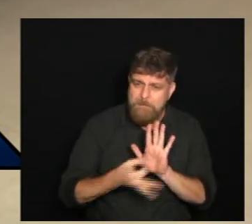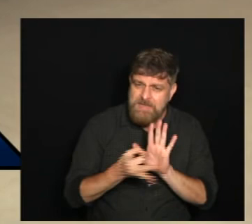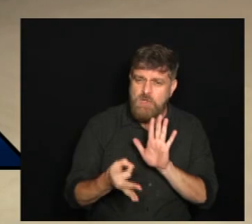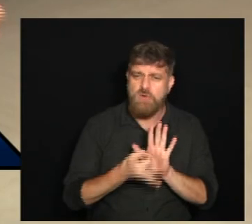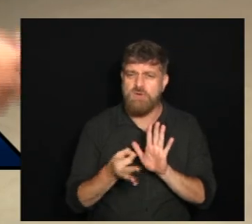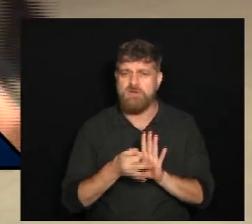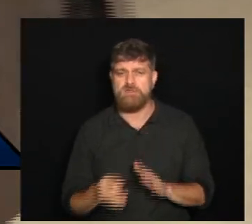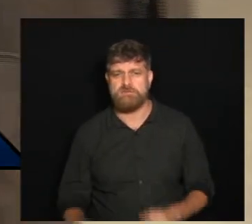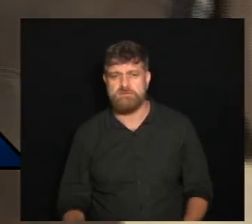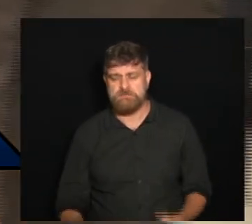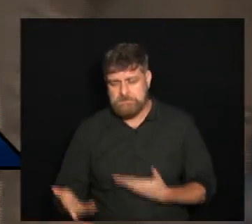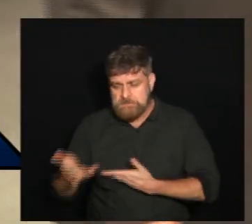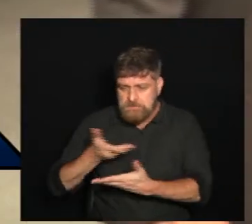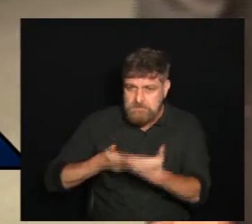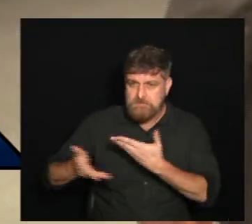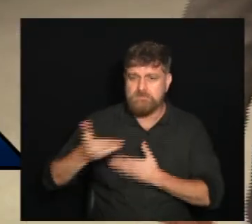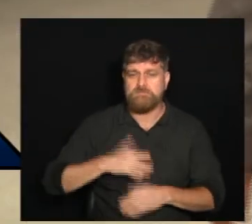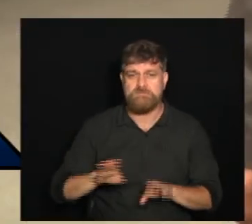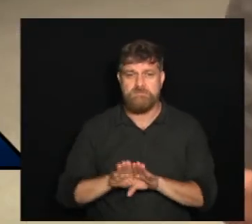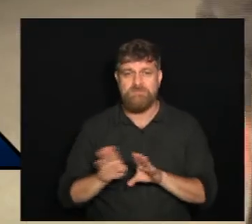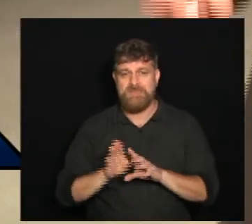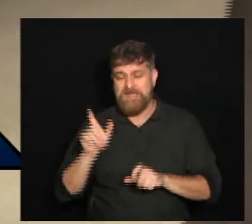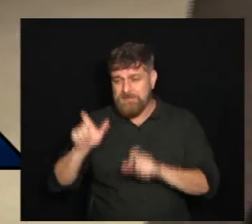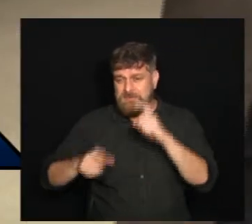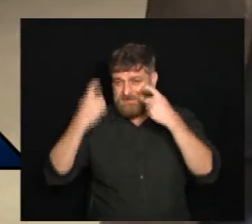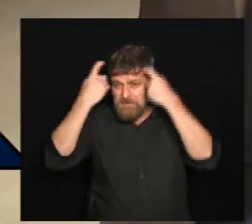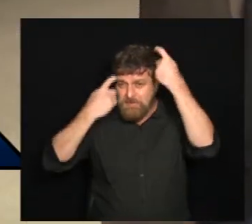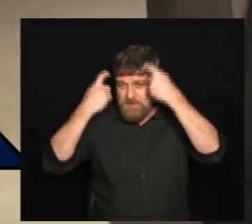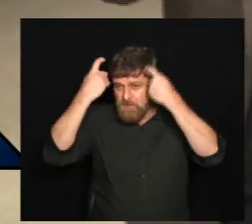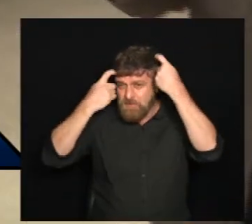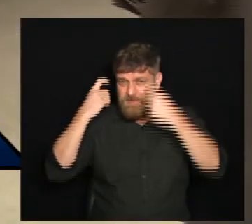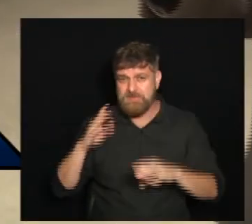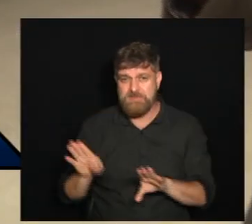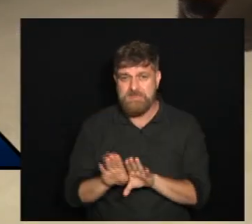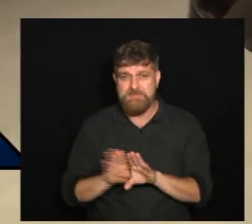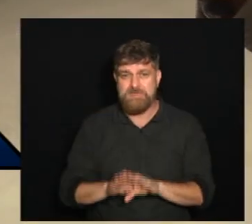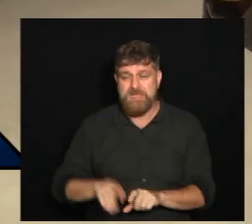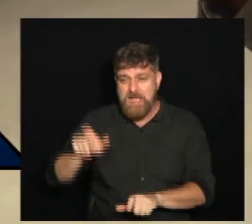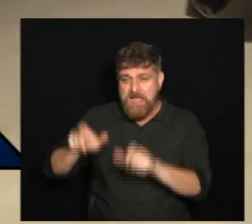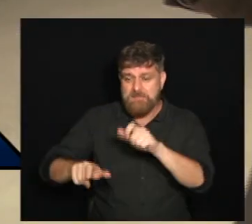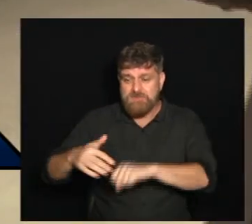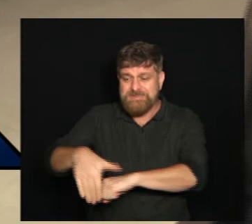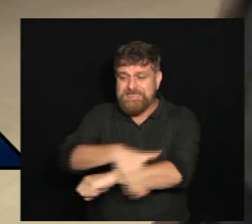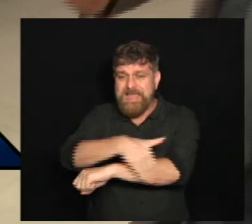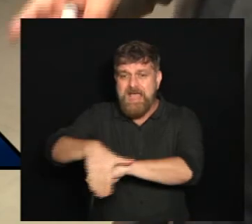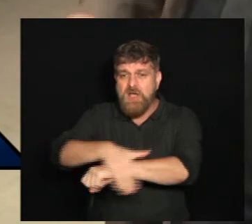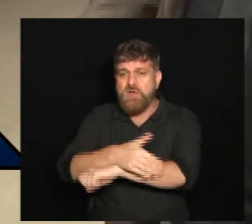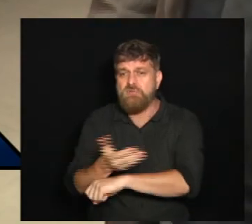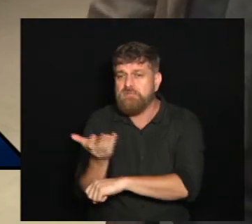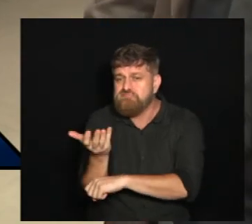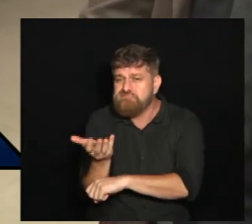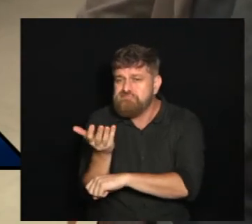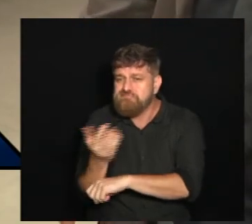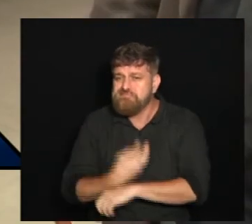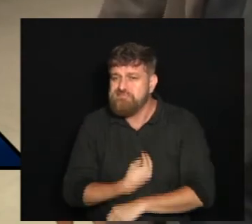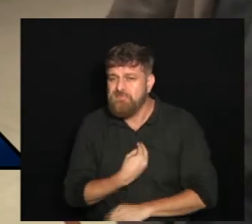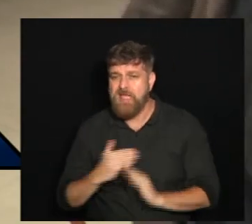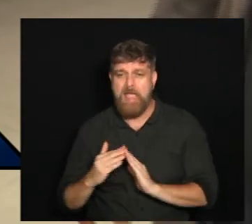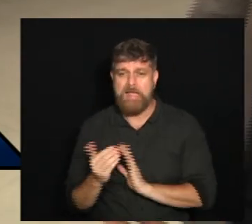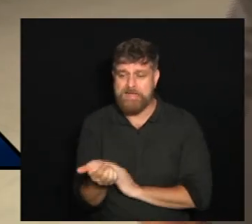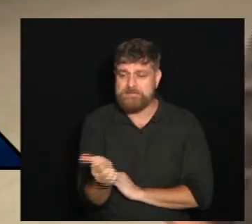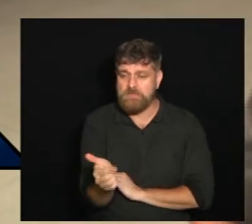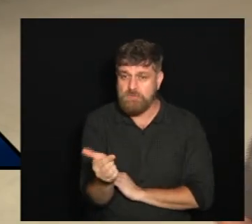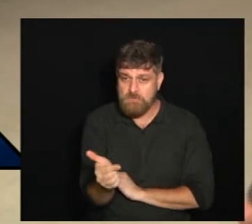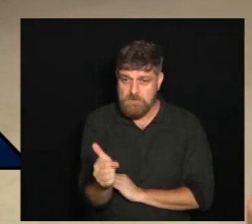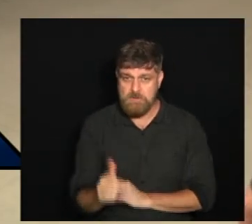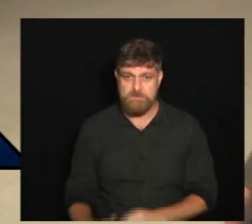e informação de preocupação com relação à situação dos moradores de rua, população em situação de rua.